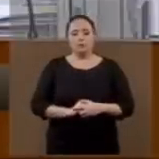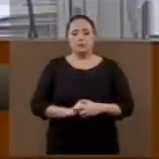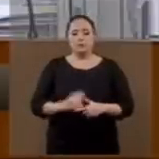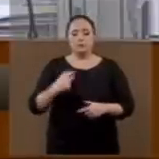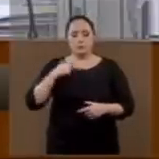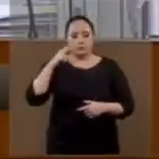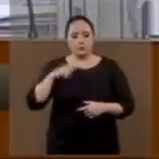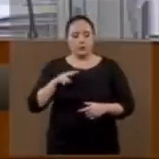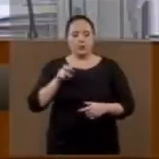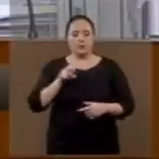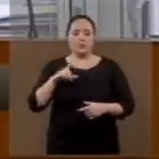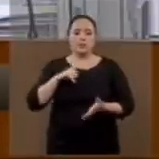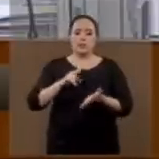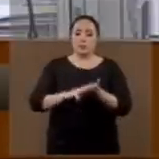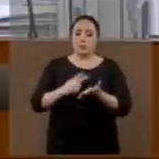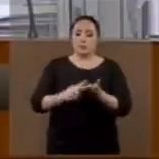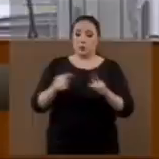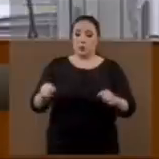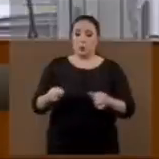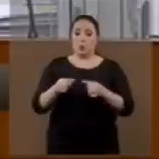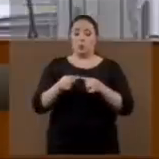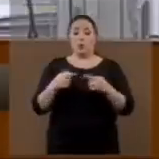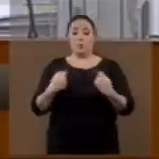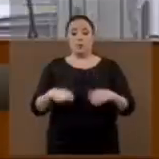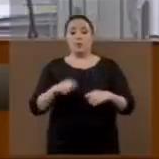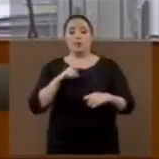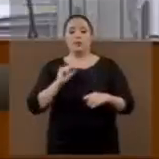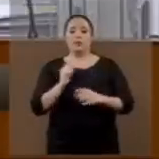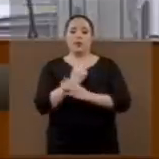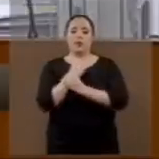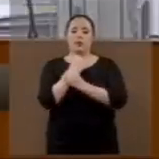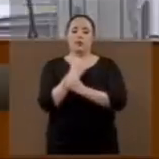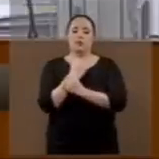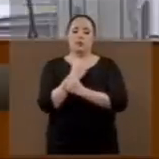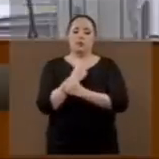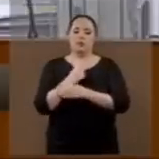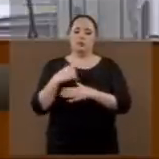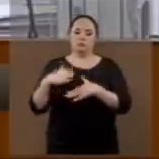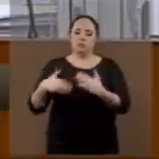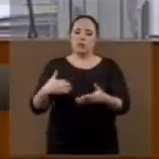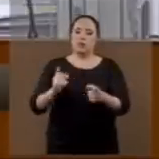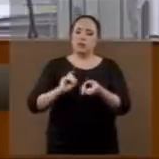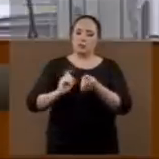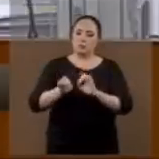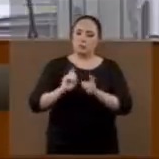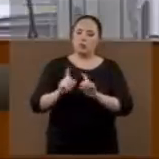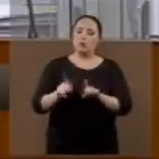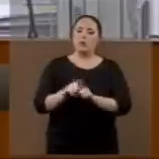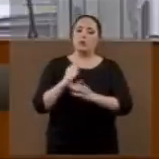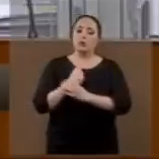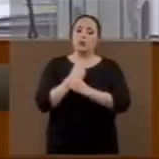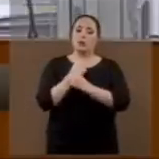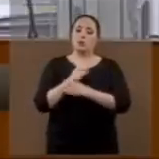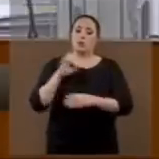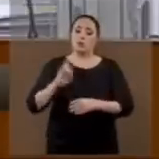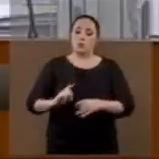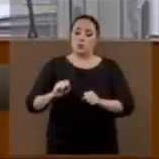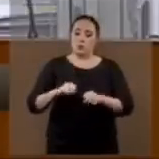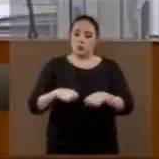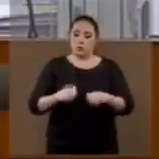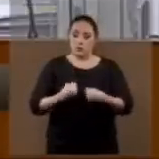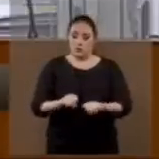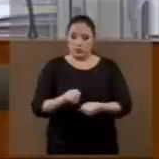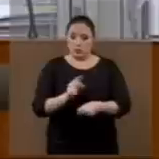mediante interpretação conforme, haveria de se garantir o devido processo administrativo, garantir o direito de